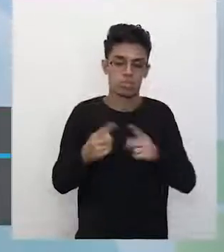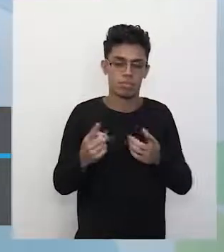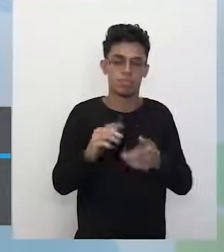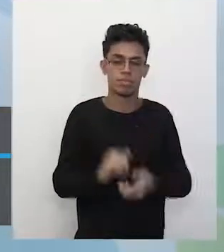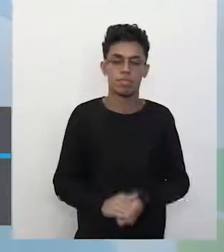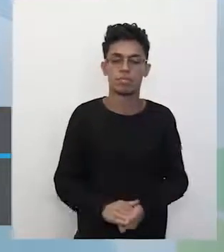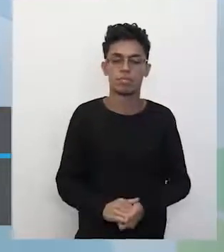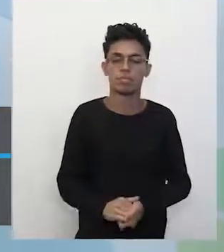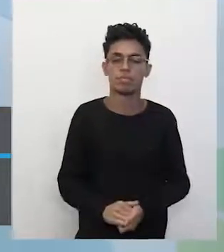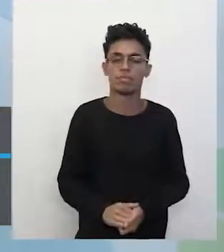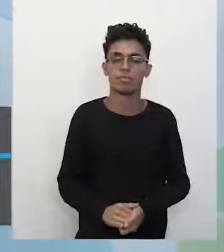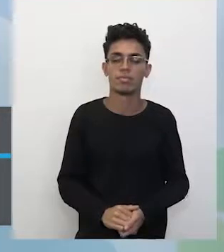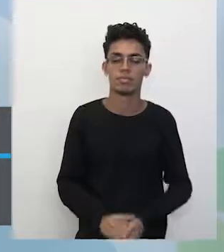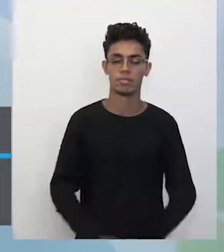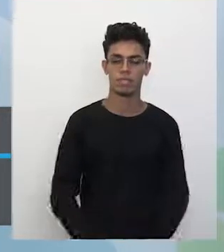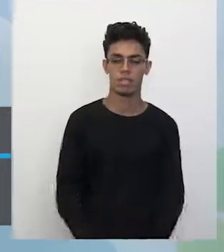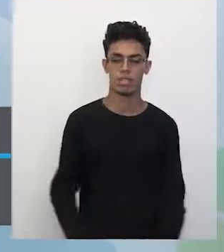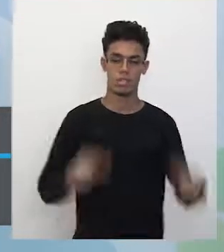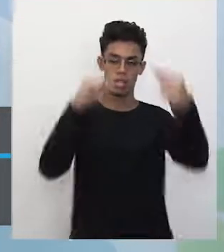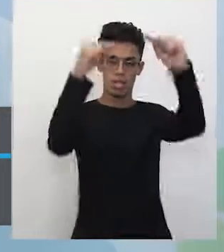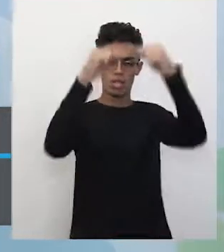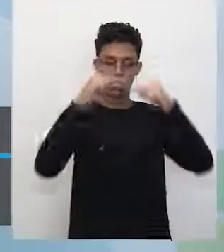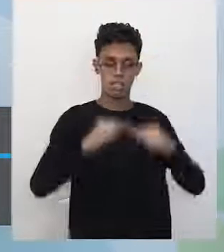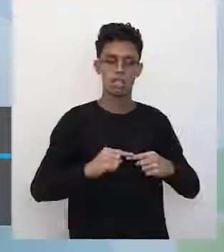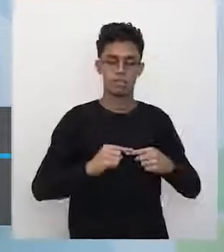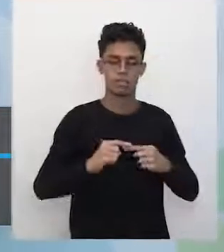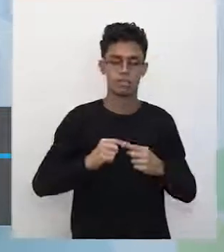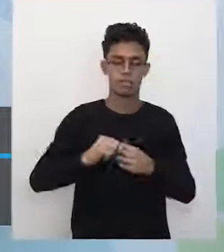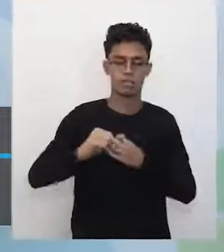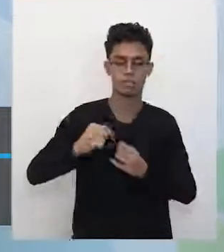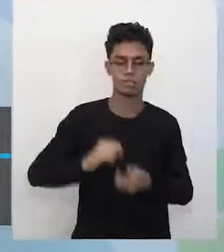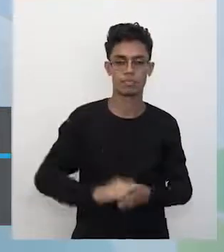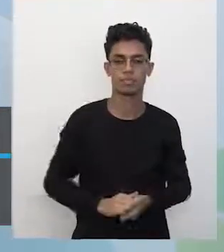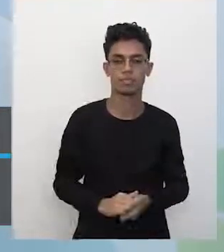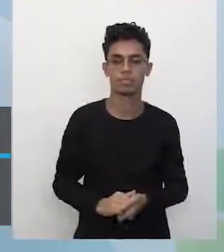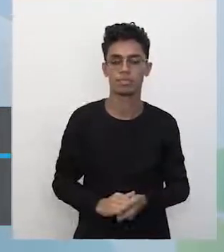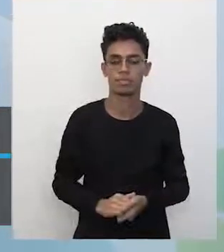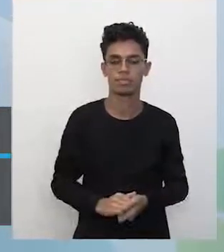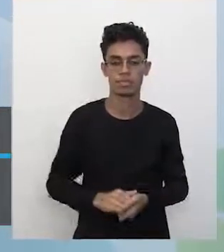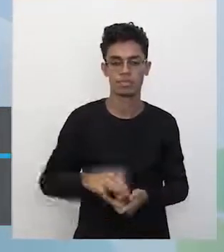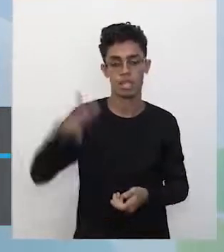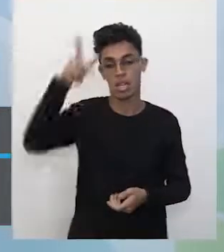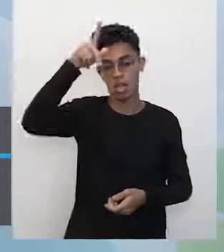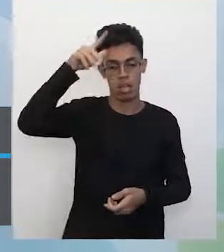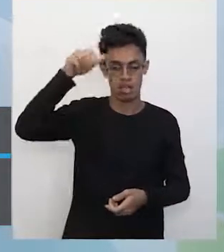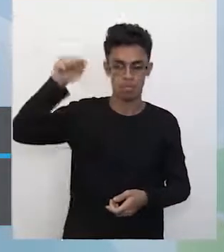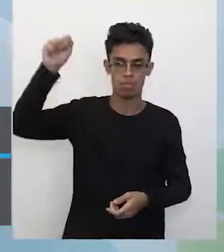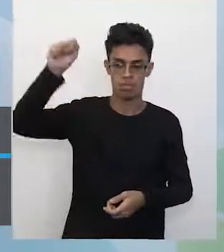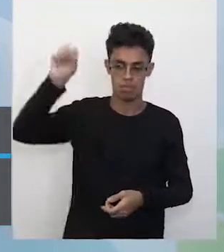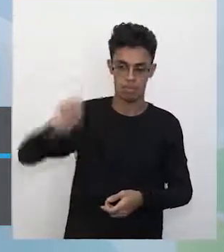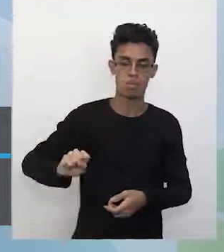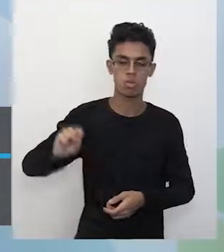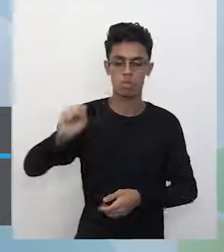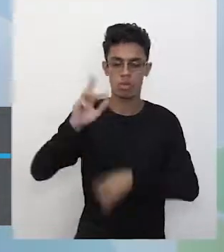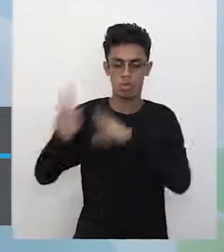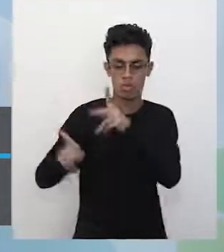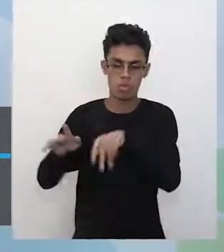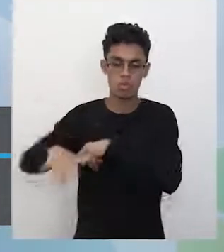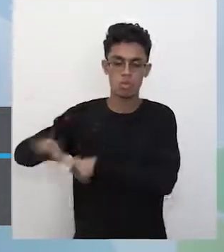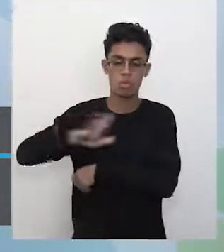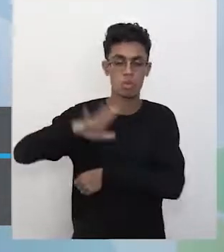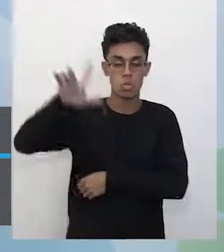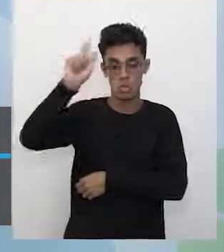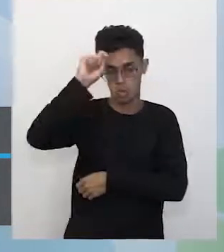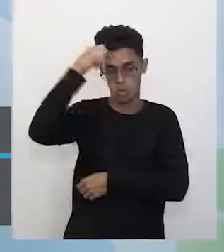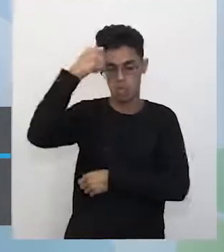mas em relação à África do Sul, quer dizer, a gente vive algo parecido, né? Mas que a população negra sempre foi maioria,